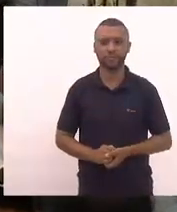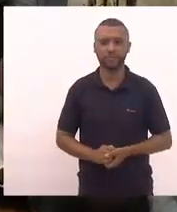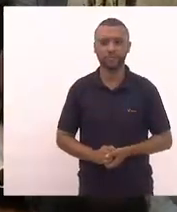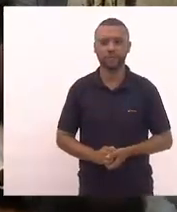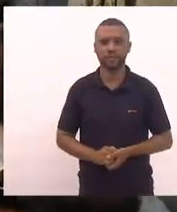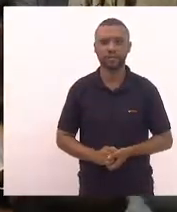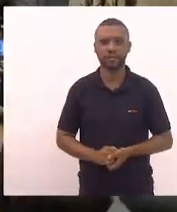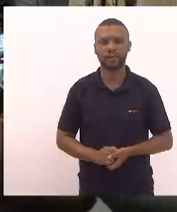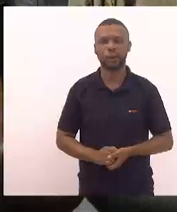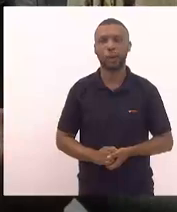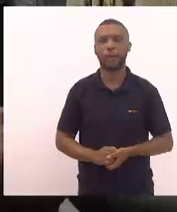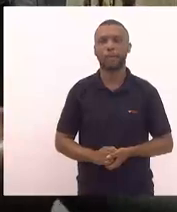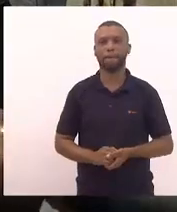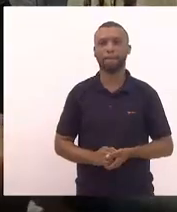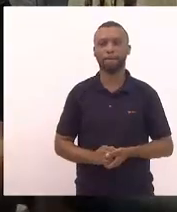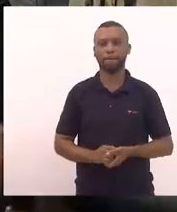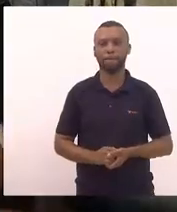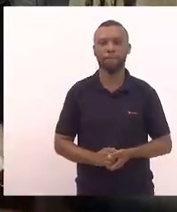É isso aí.